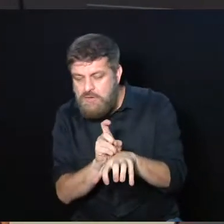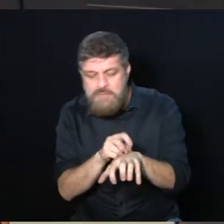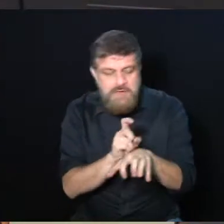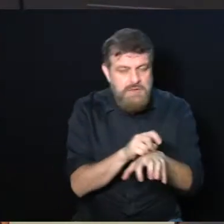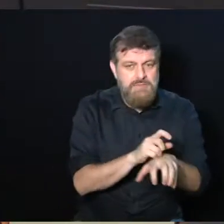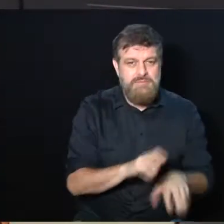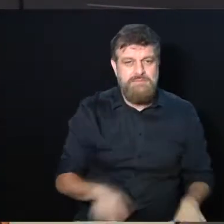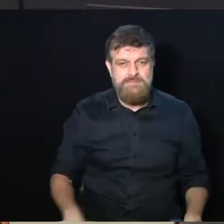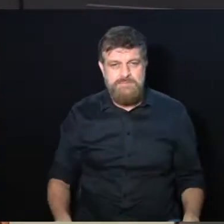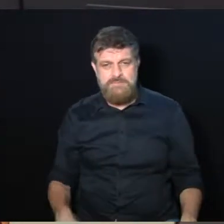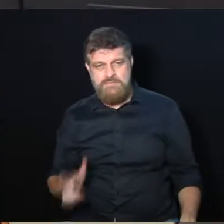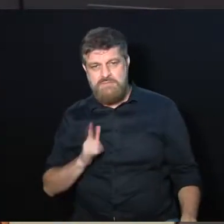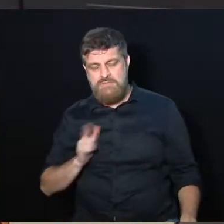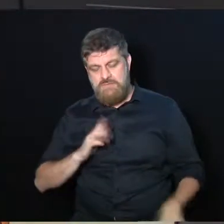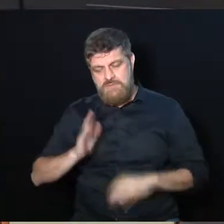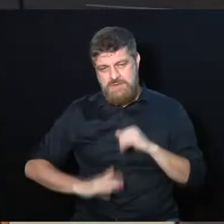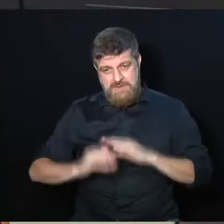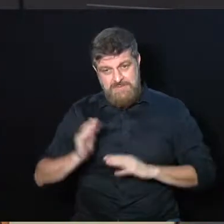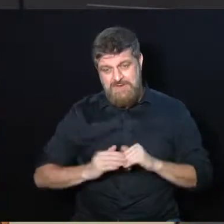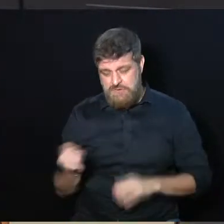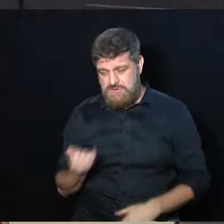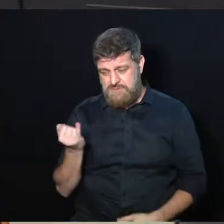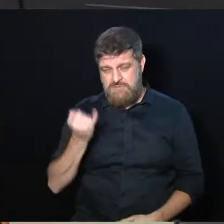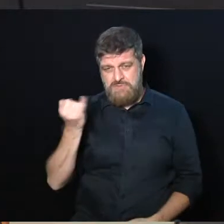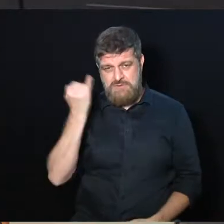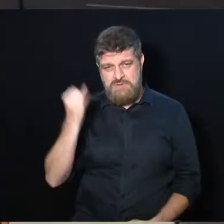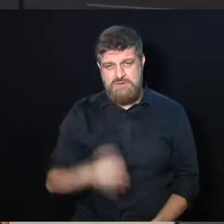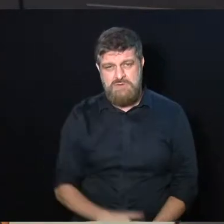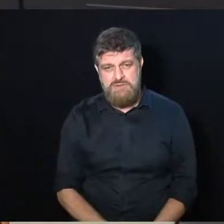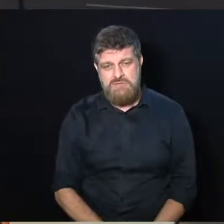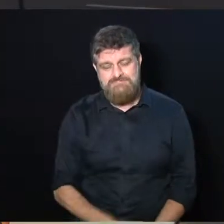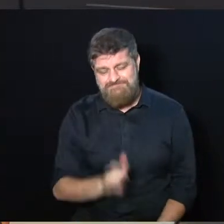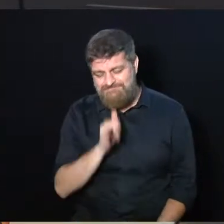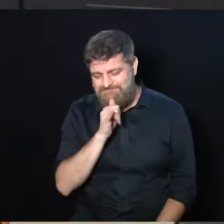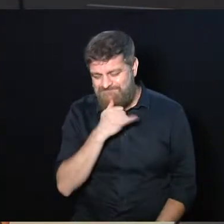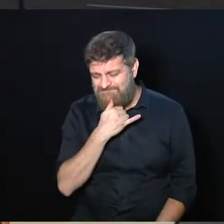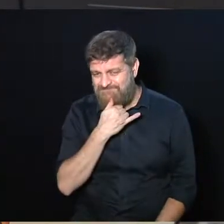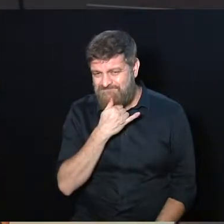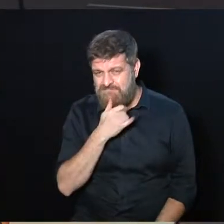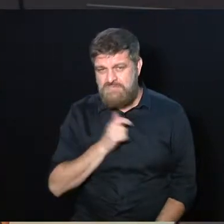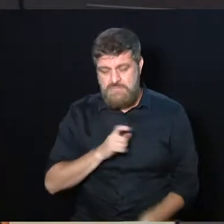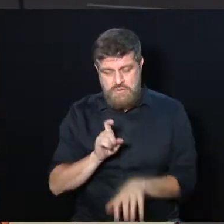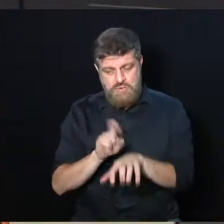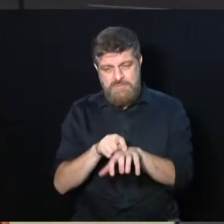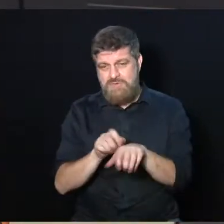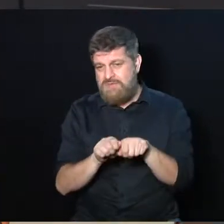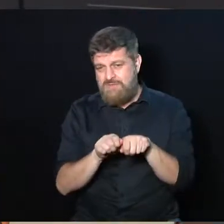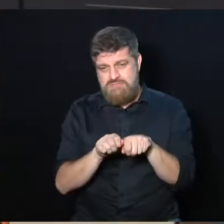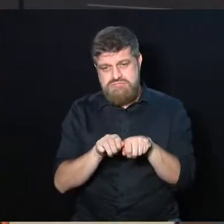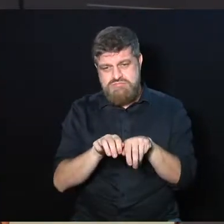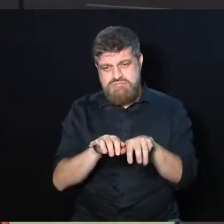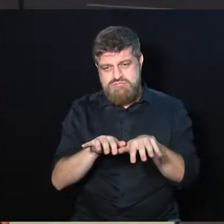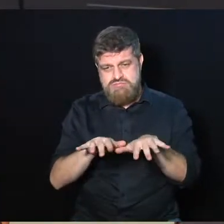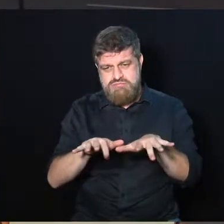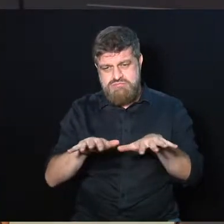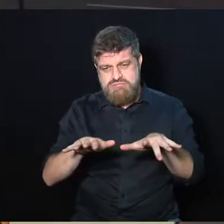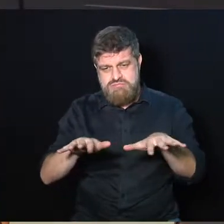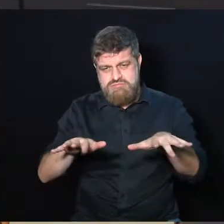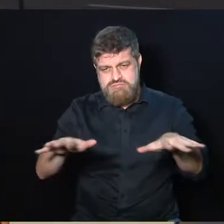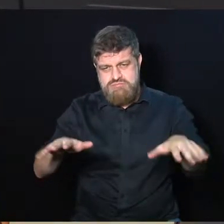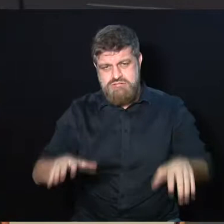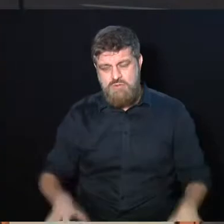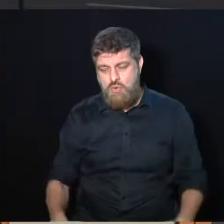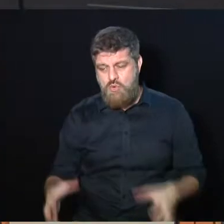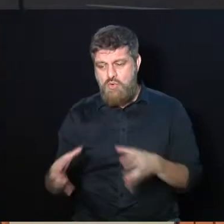Tá? Então, essa seria uma atividade importante também. E, infelizmente, ele está proliferando na cidade inteira e, segundo que a própria zoonose